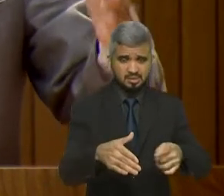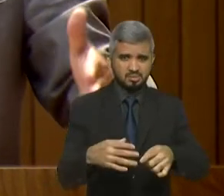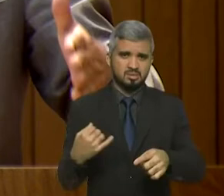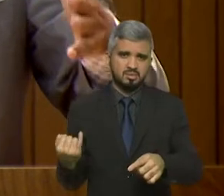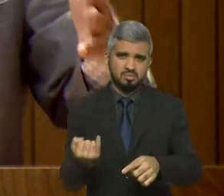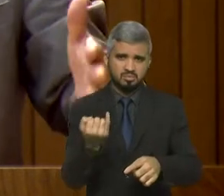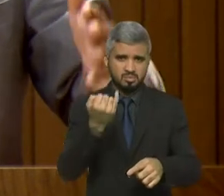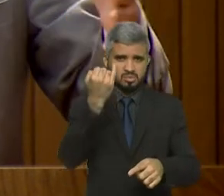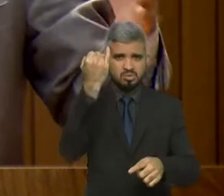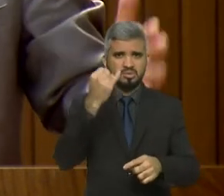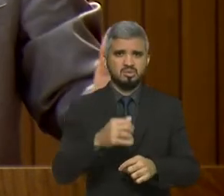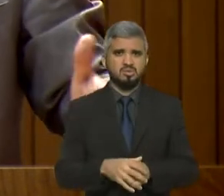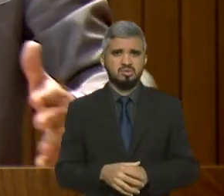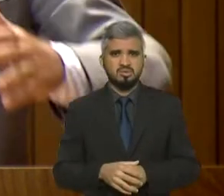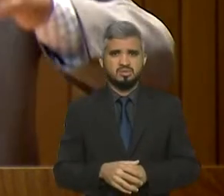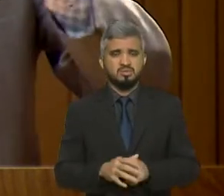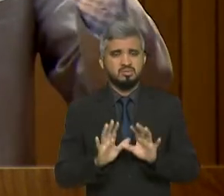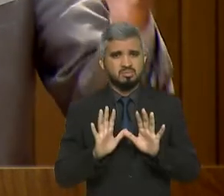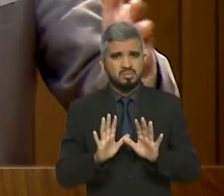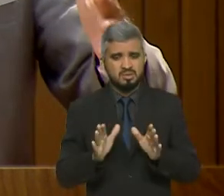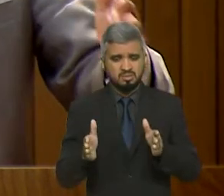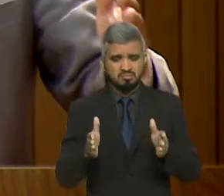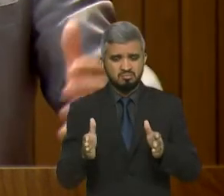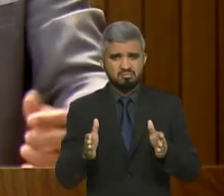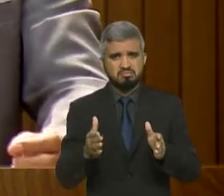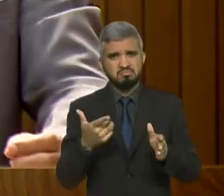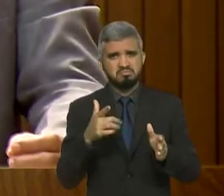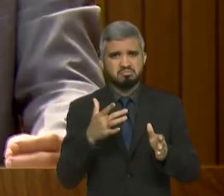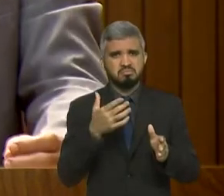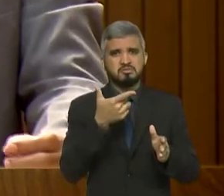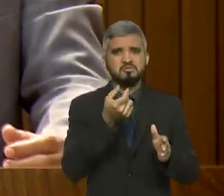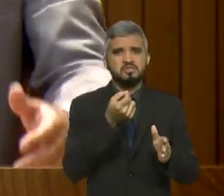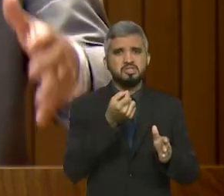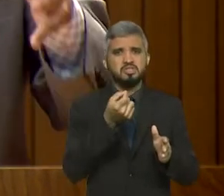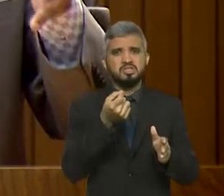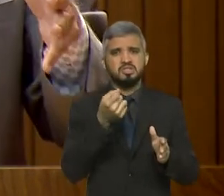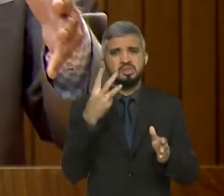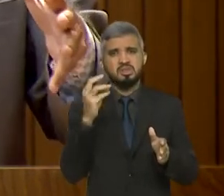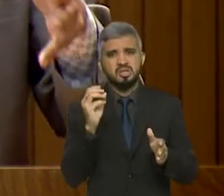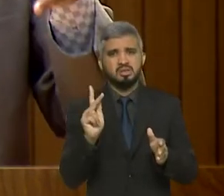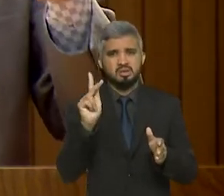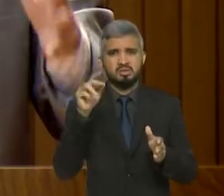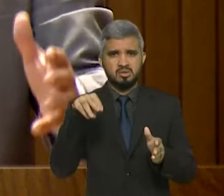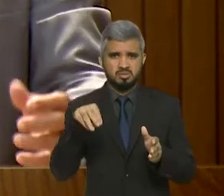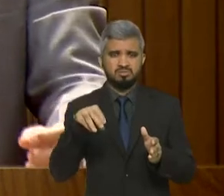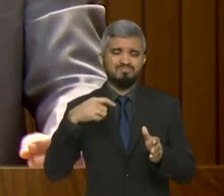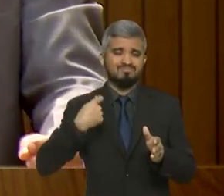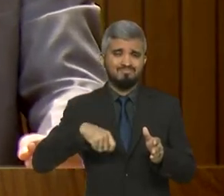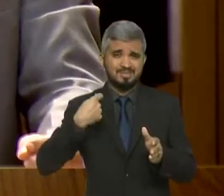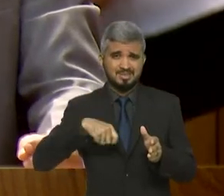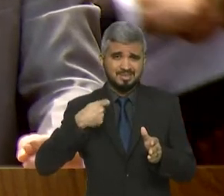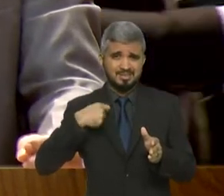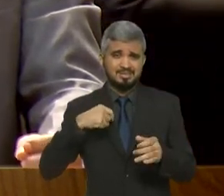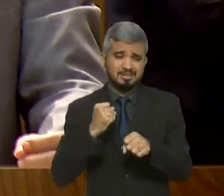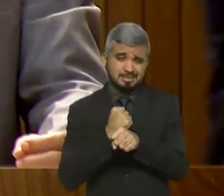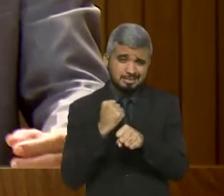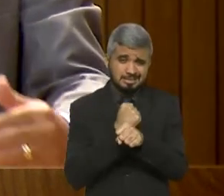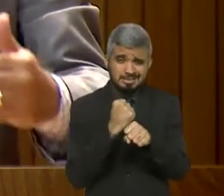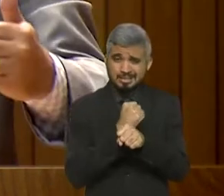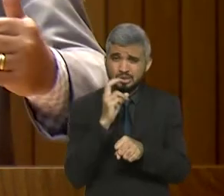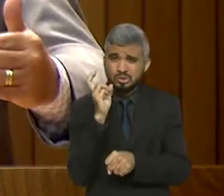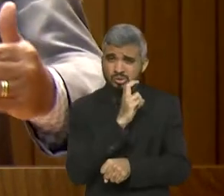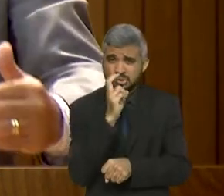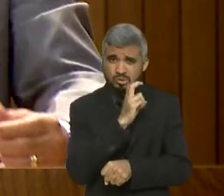exatamente esse trecho pequeno, relativamente pequeno, em torno de 20, 30 quilômetros, que precisa de uma atenção especial. E